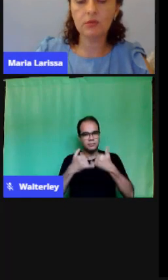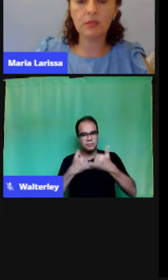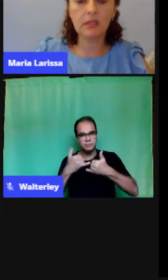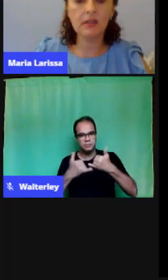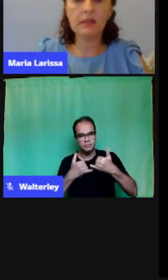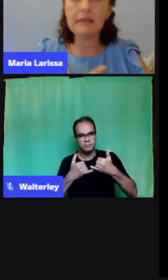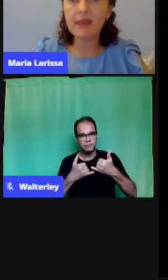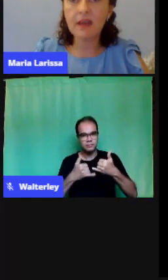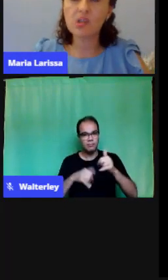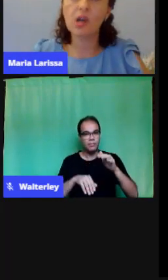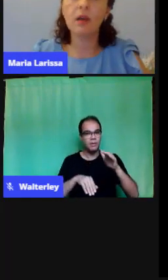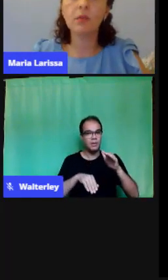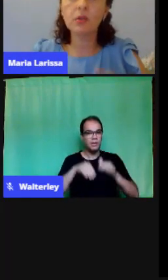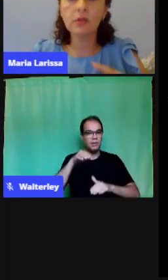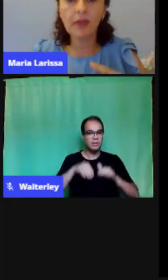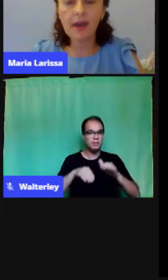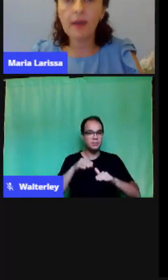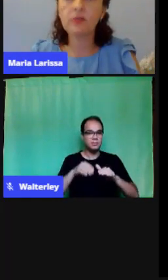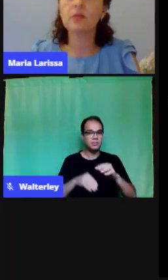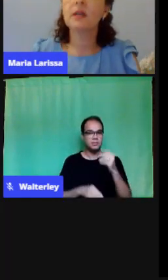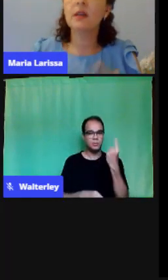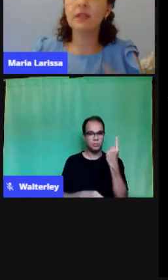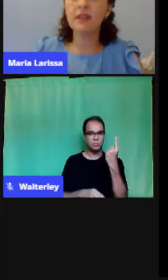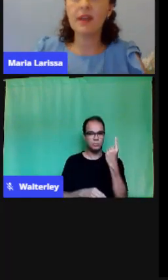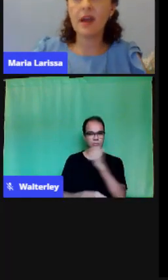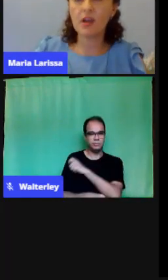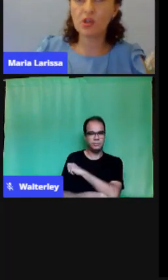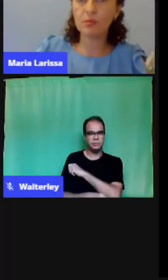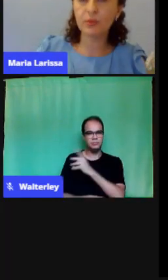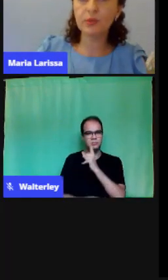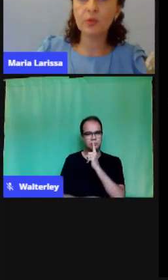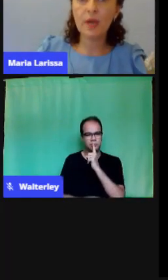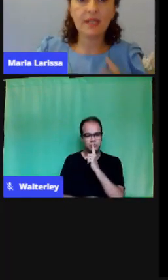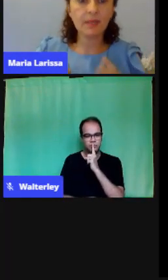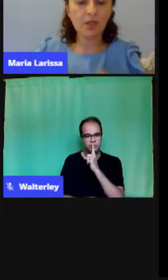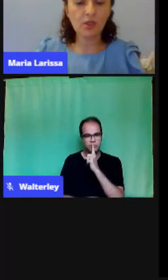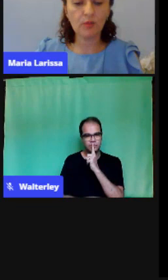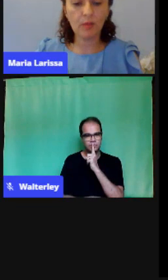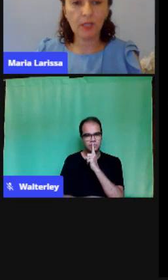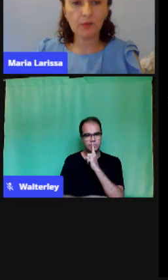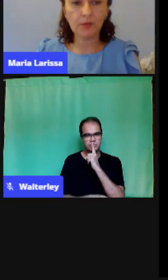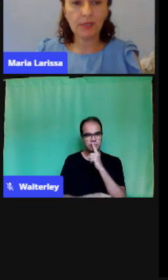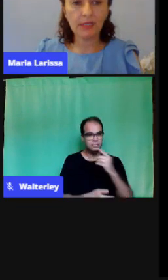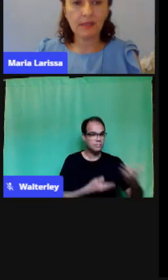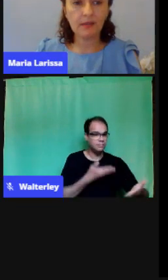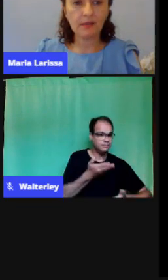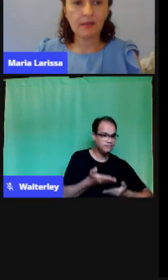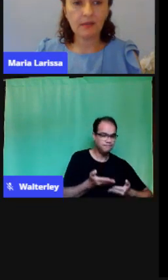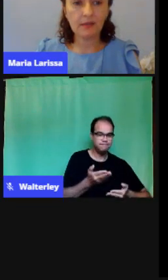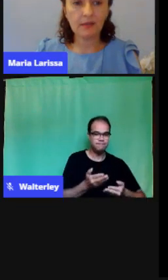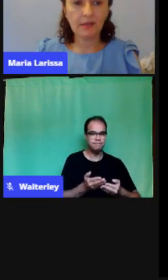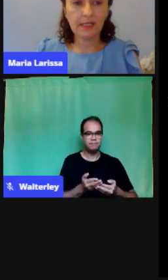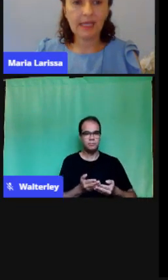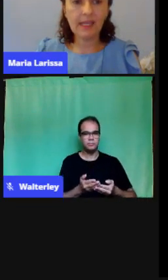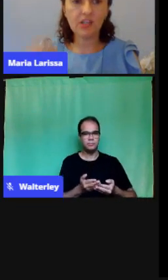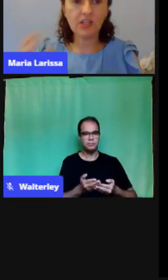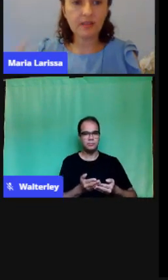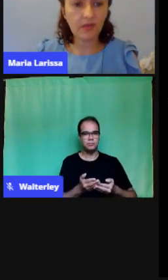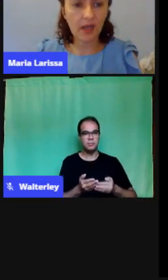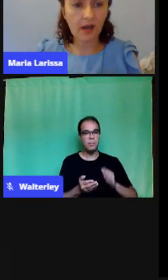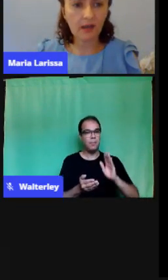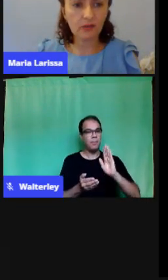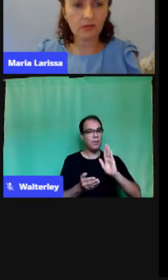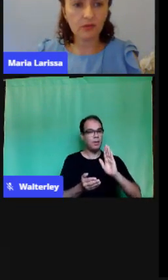um aluno que em sala de aula é muito quieto, não interage muito, mas a partir do momento que